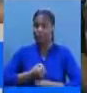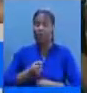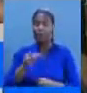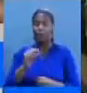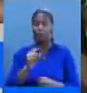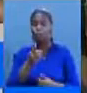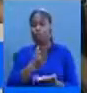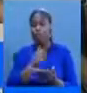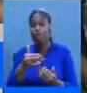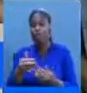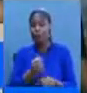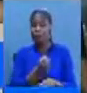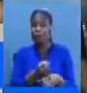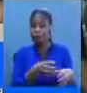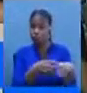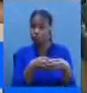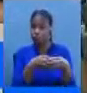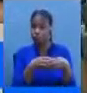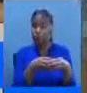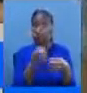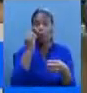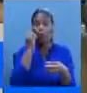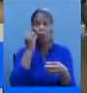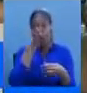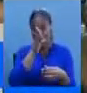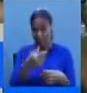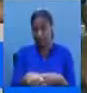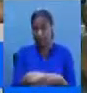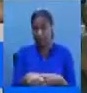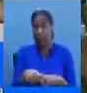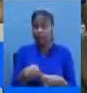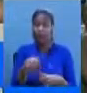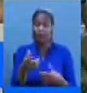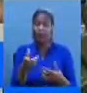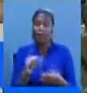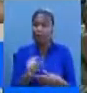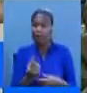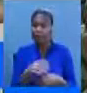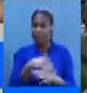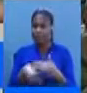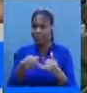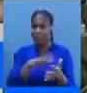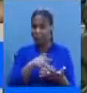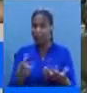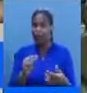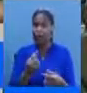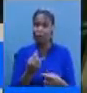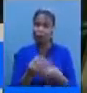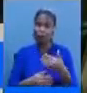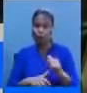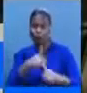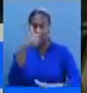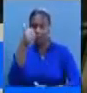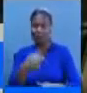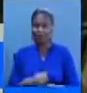só vamos trabalhar conjunto, como do costume, e, para fazer deste plano um sucesso.